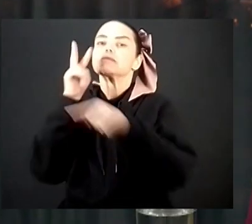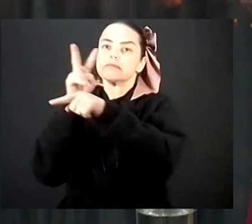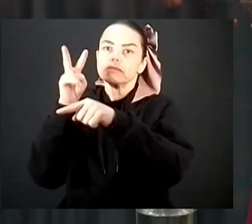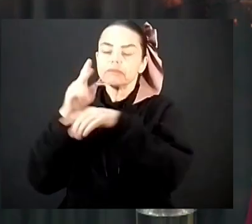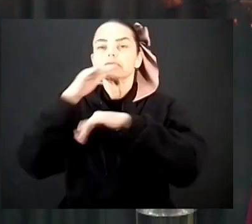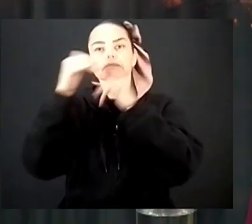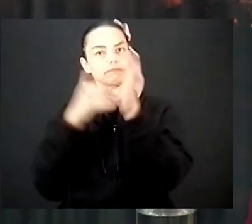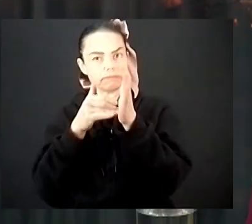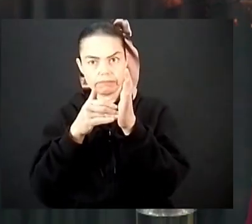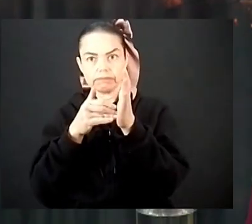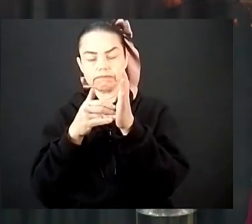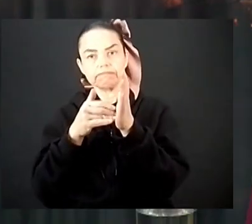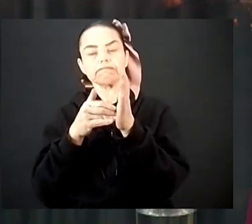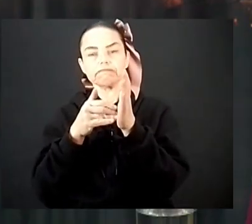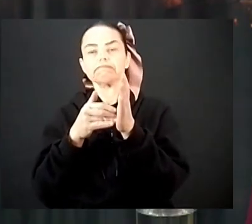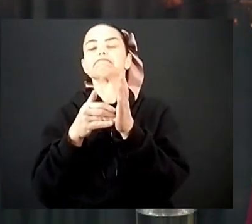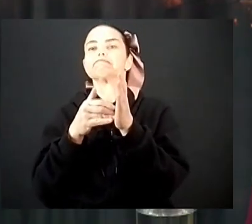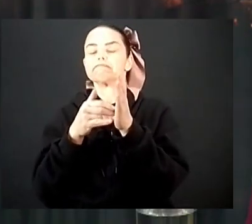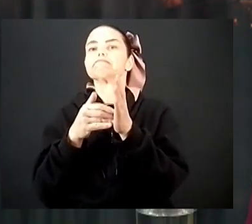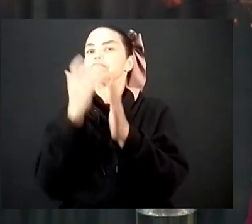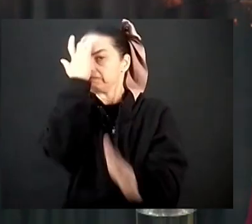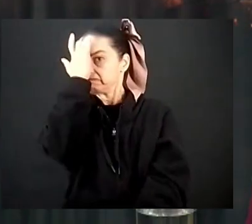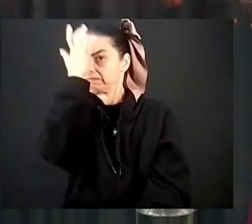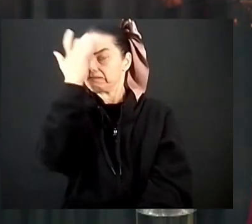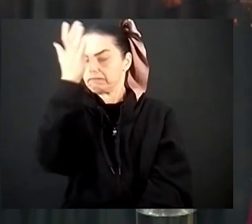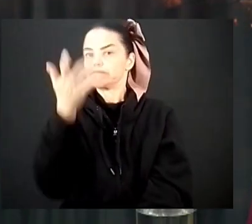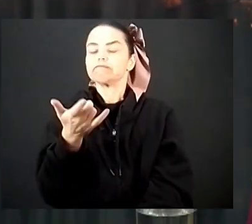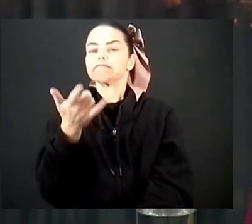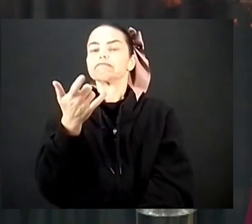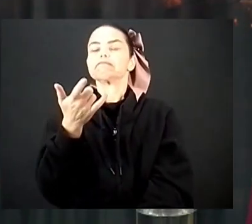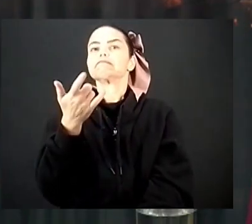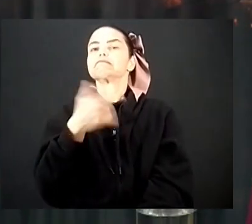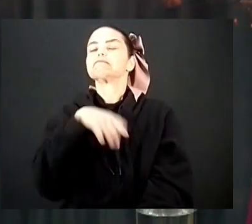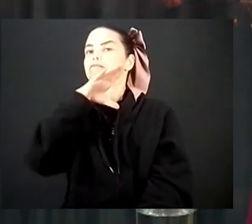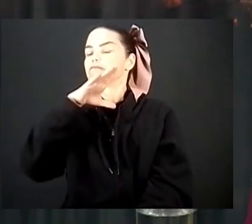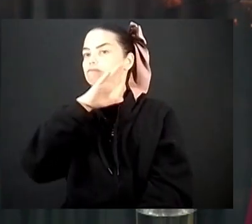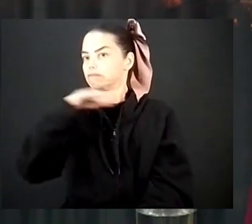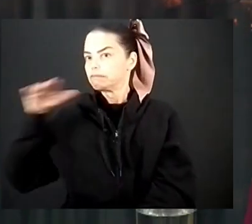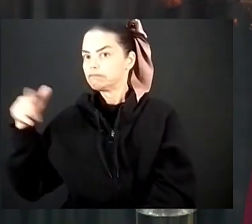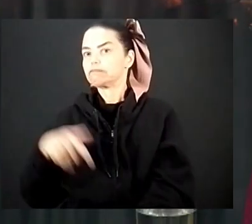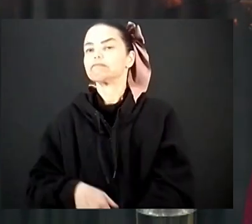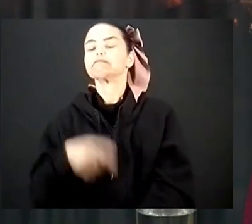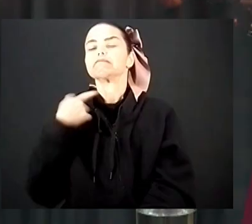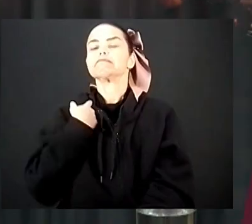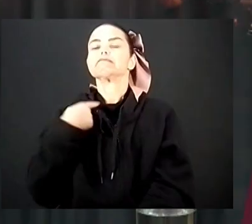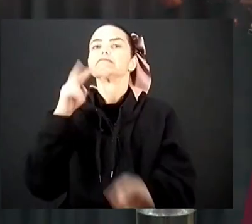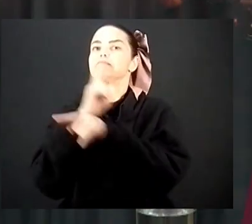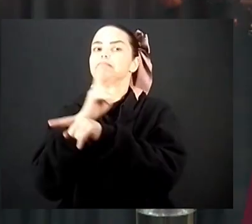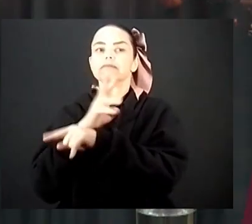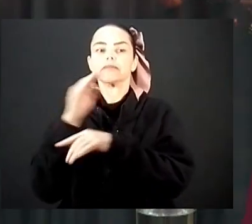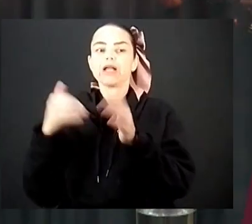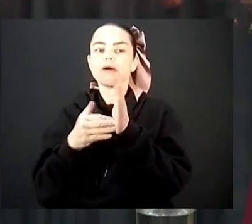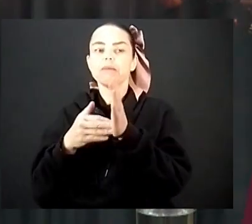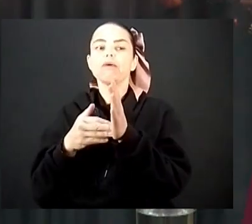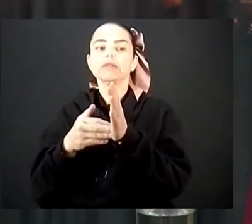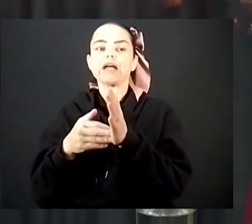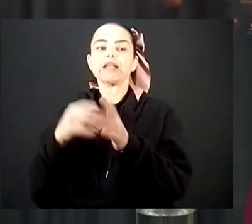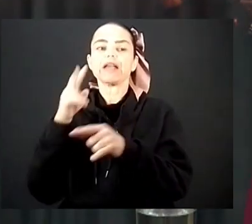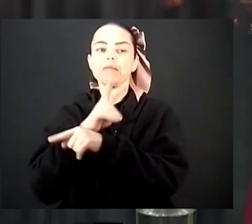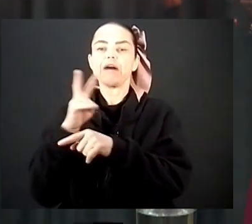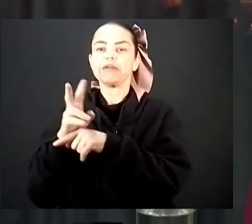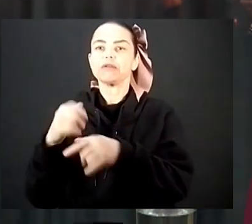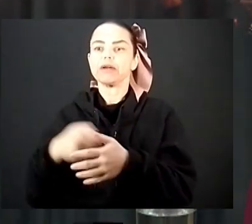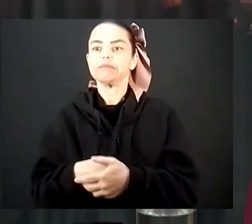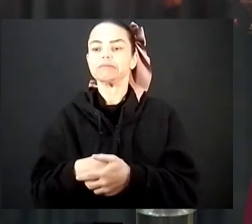todos, isso facilita, né, para essa criança e para o próprio. Então, a gente está cuidando de todos os indivíduos. A gente não quer